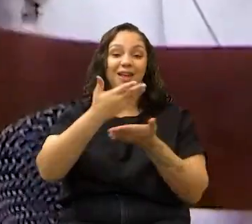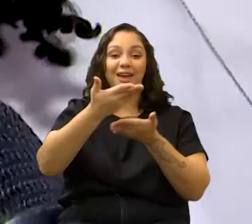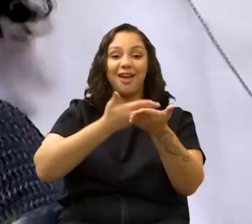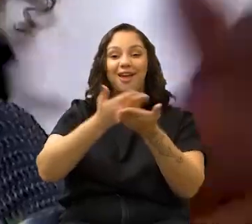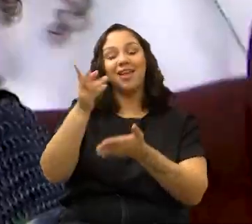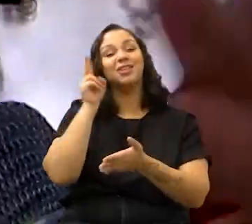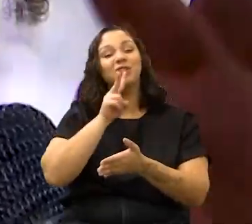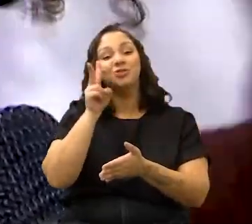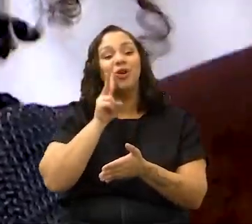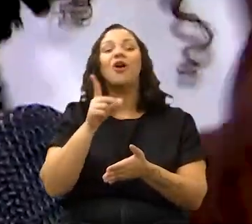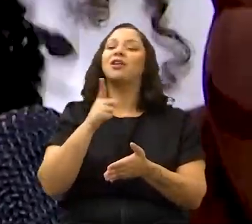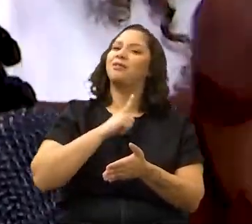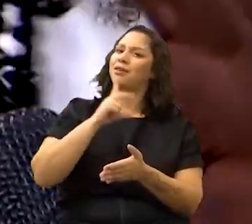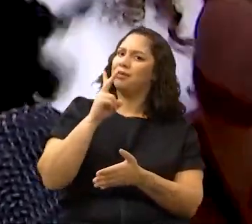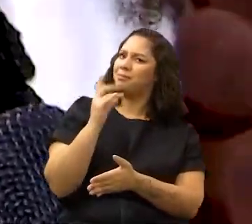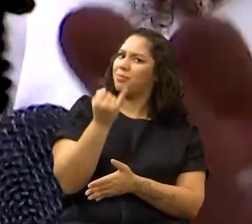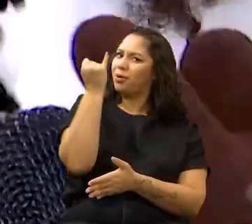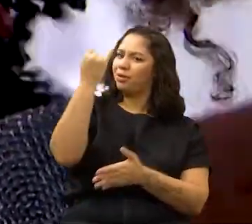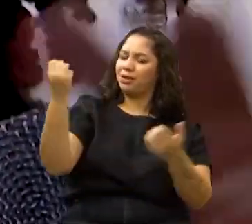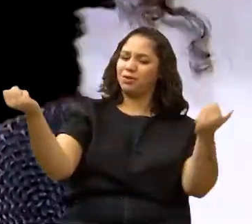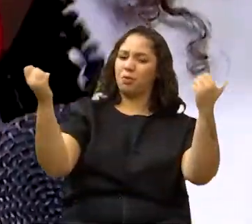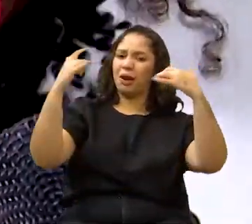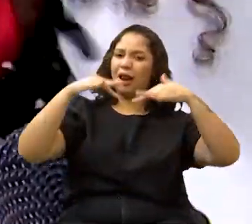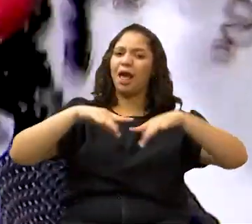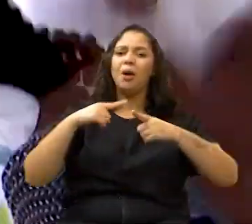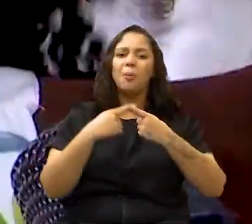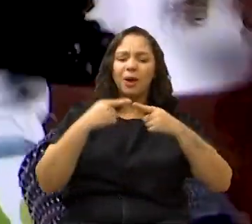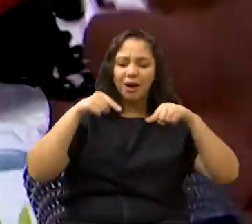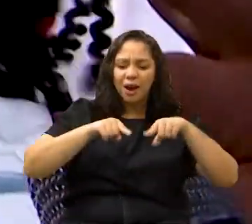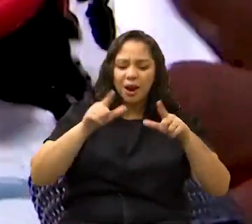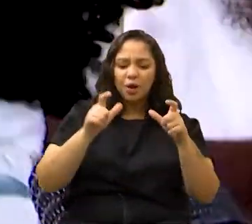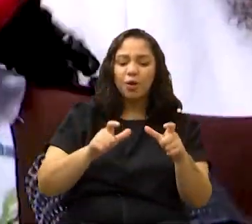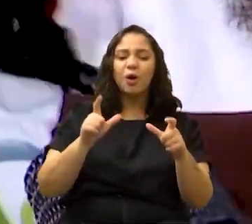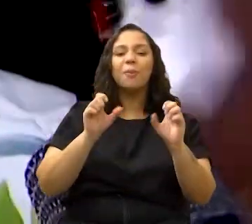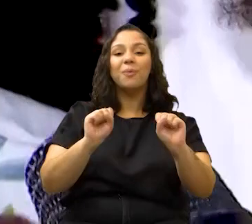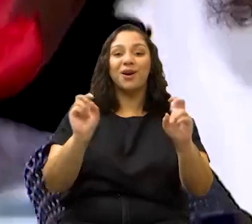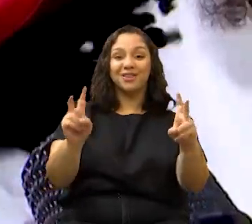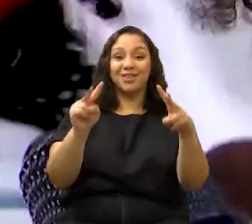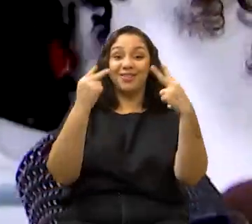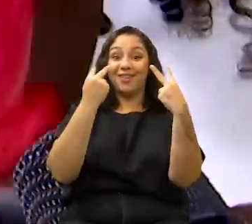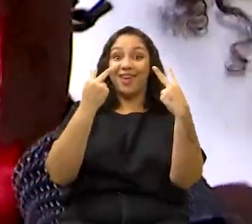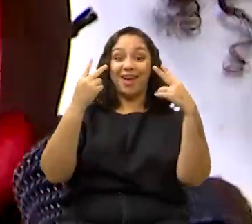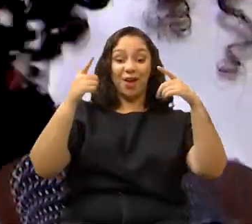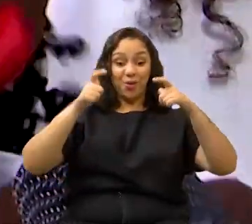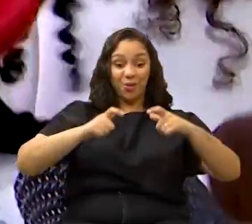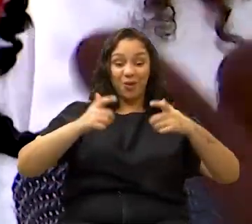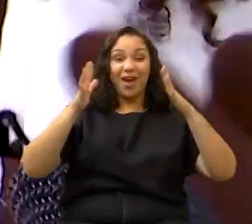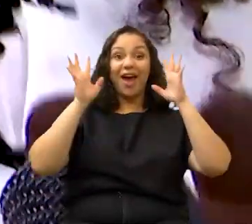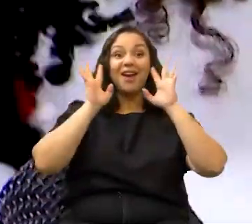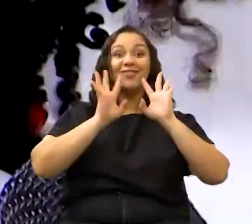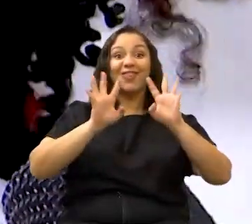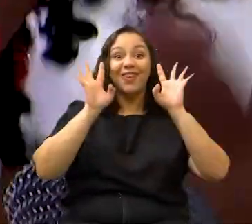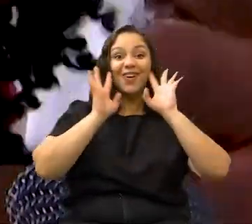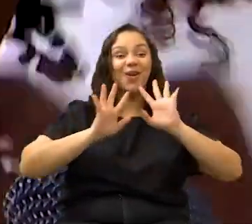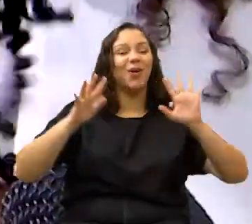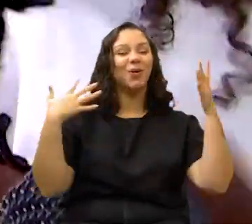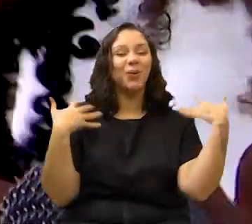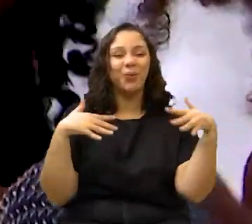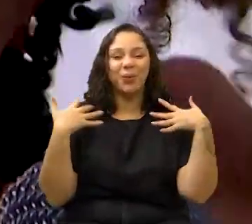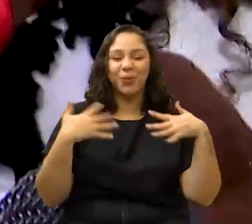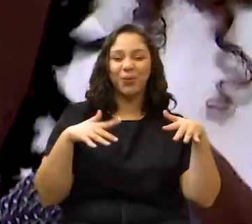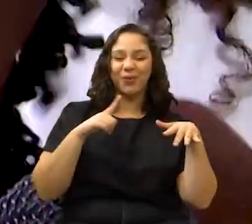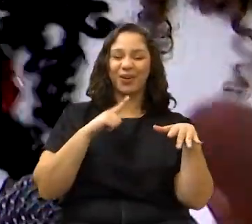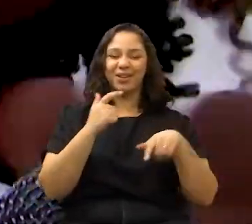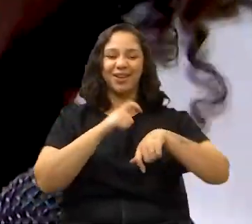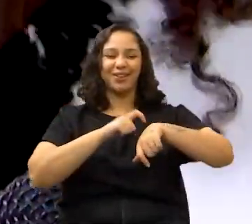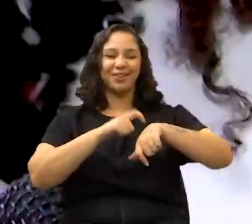história aqui. É muito importante que vocês venham a esse espaço, porque aqui, como vocês podem ver, é um lugar muito legal. E nós vamos passar